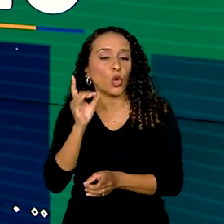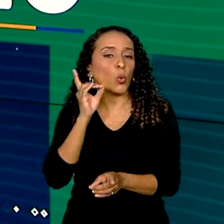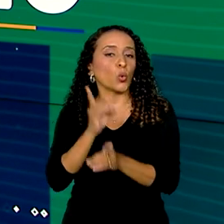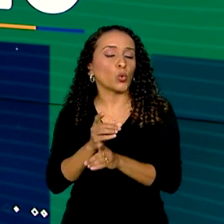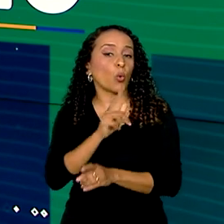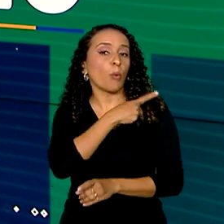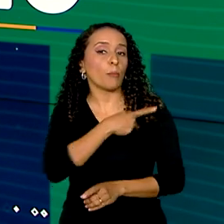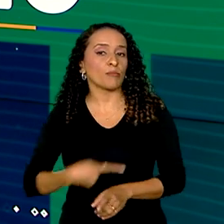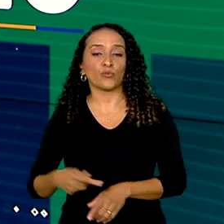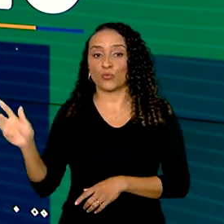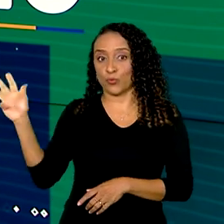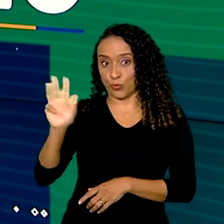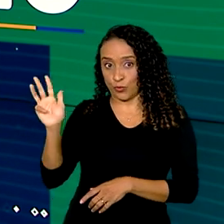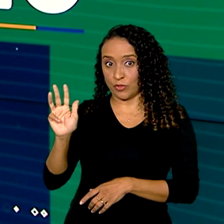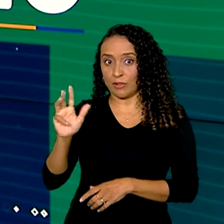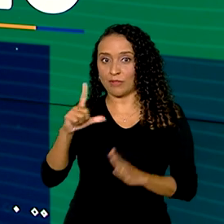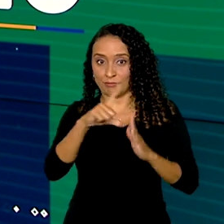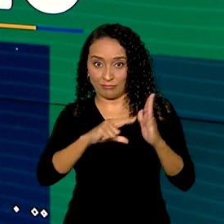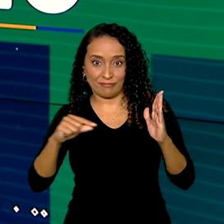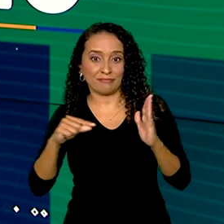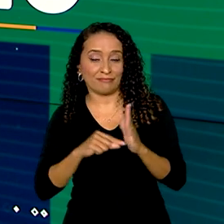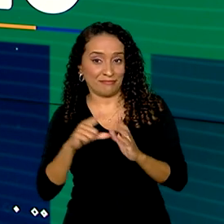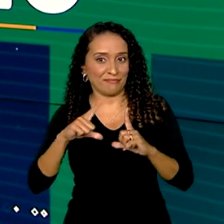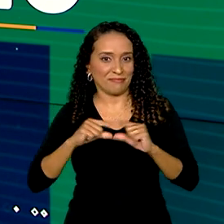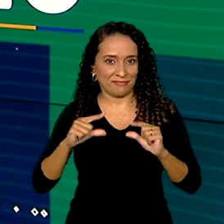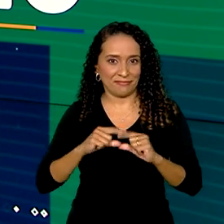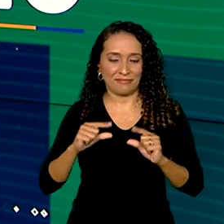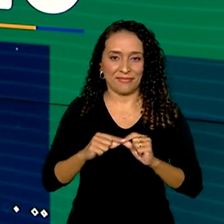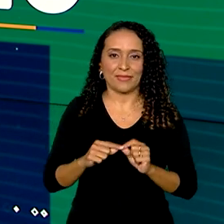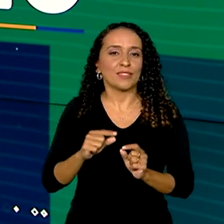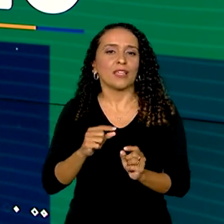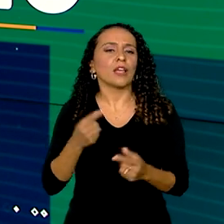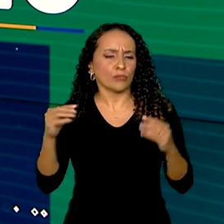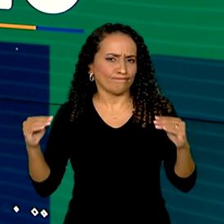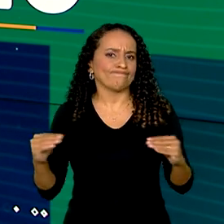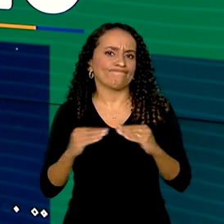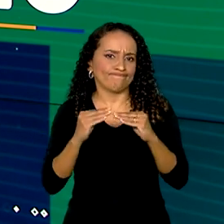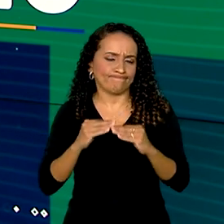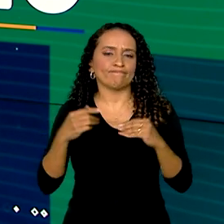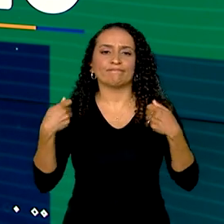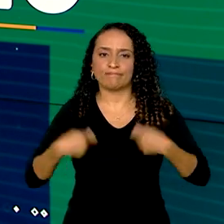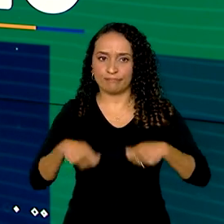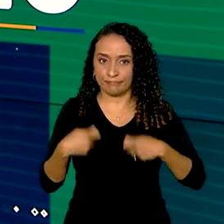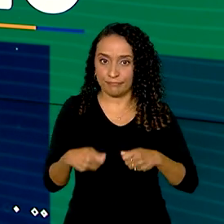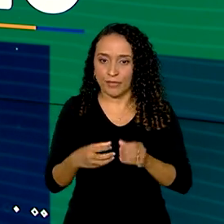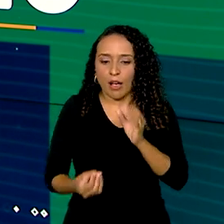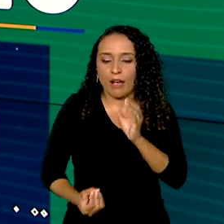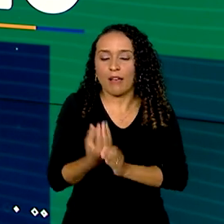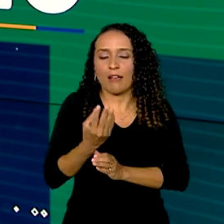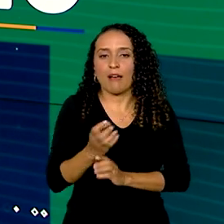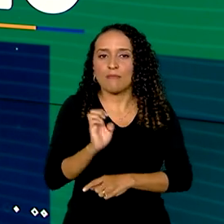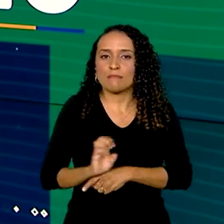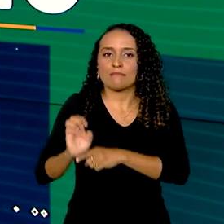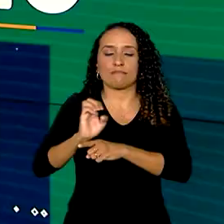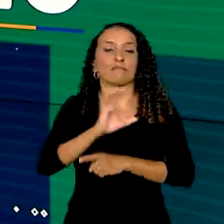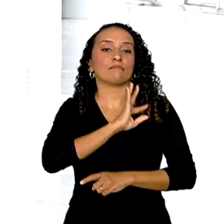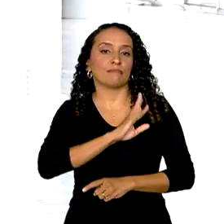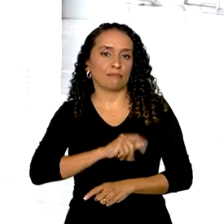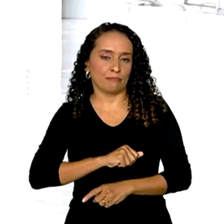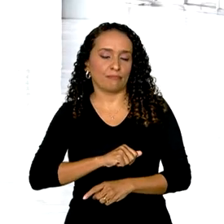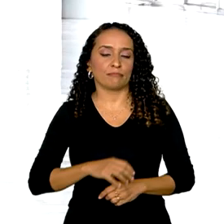encontrou com o presidente Lula no Palácio do Planalto, em Brasília, e concordou com a necessidade de criação de um Estado